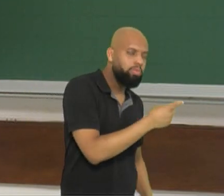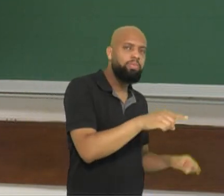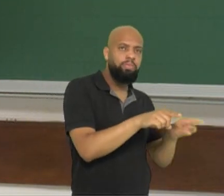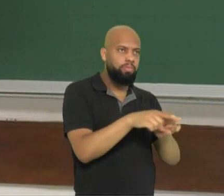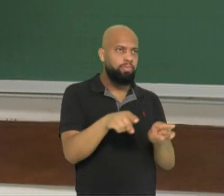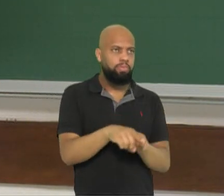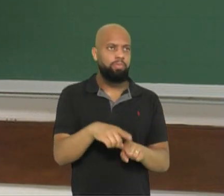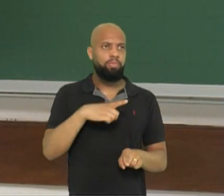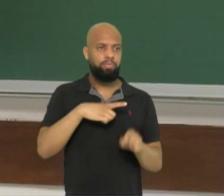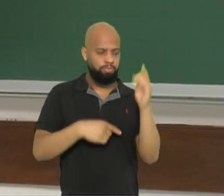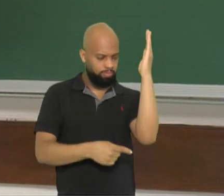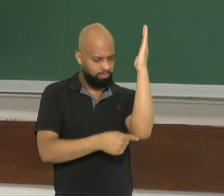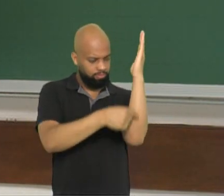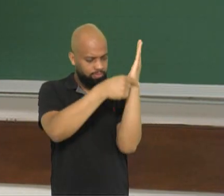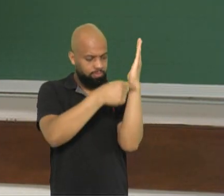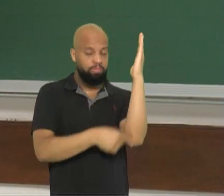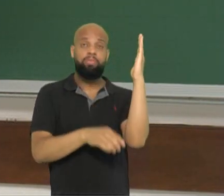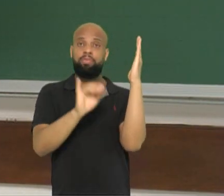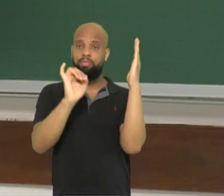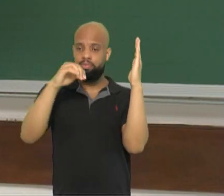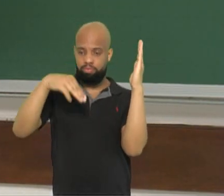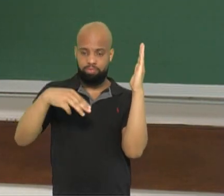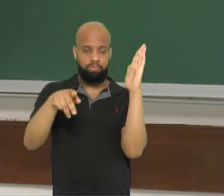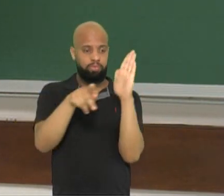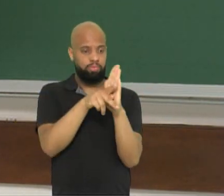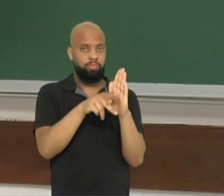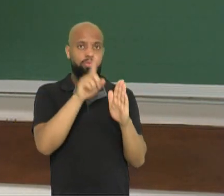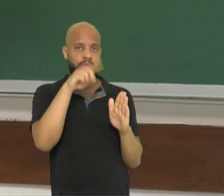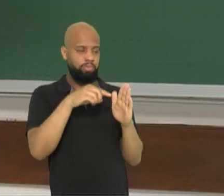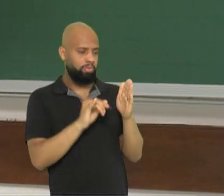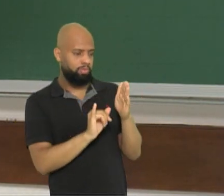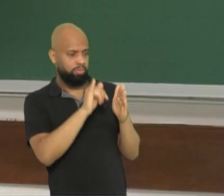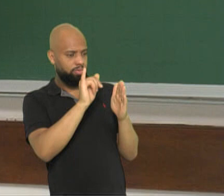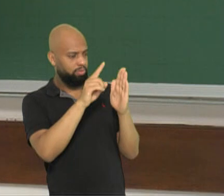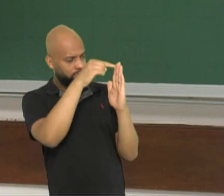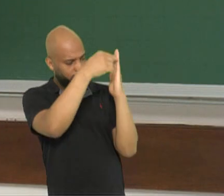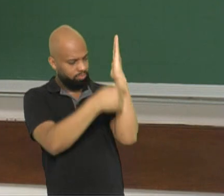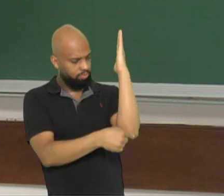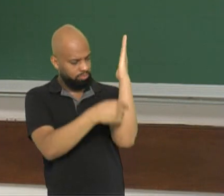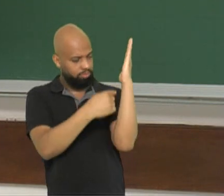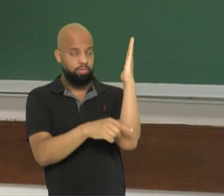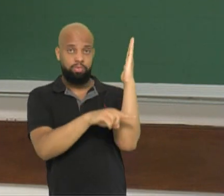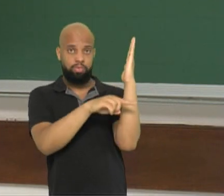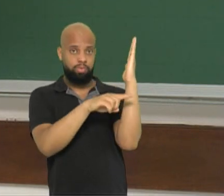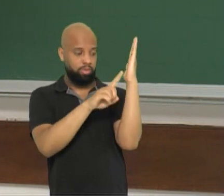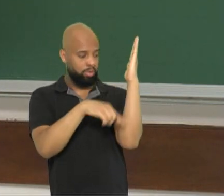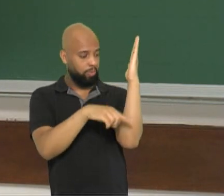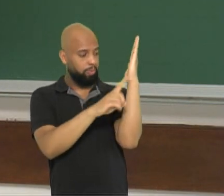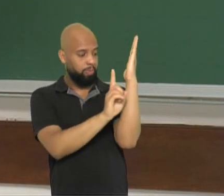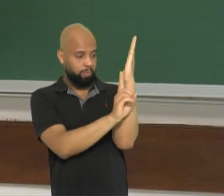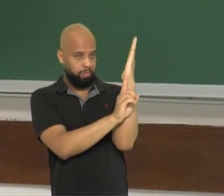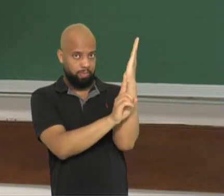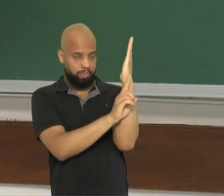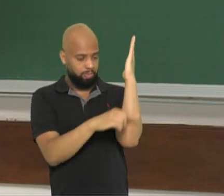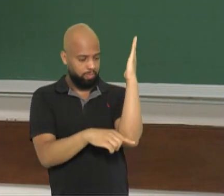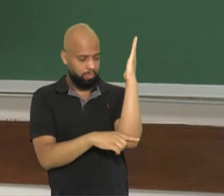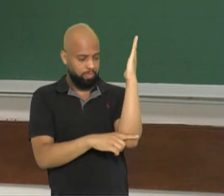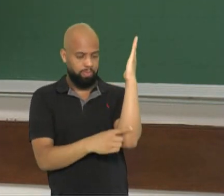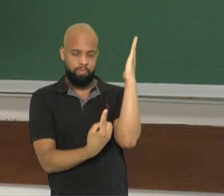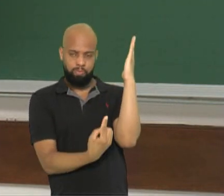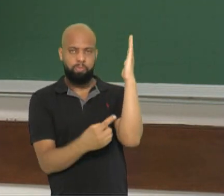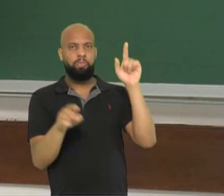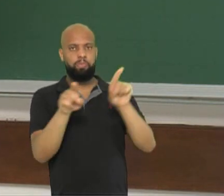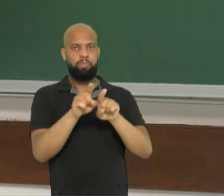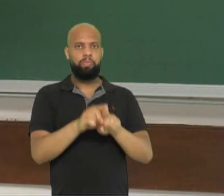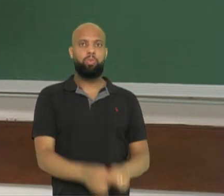nós temos a imagem, que é no eixo y, fechado para -1 e fechado para 1, né? Então, a